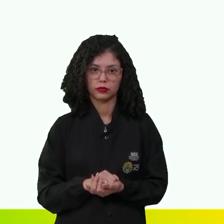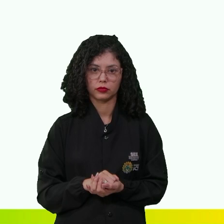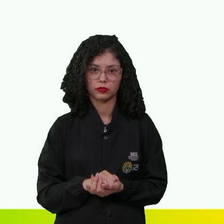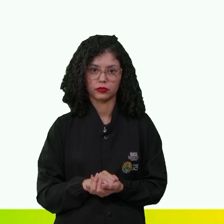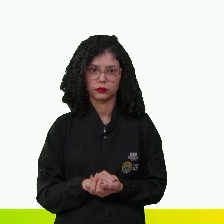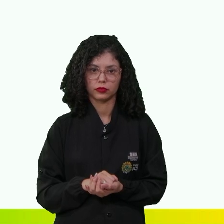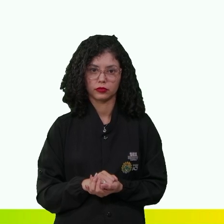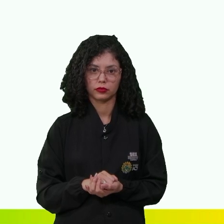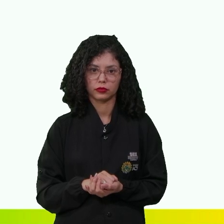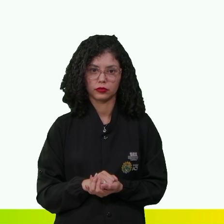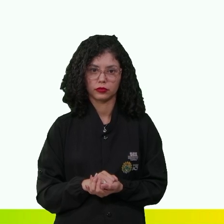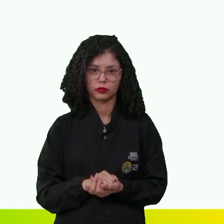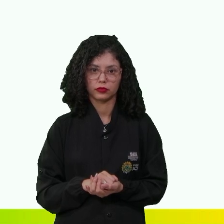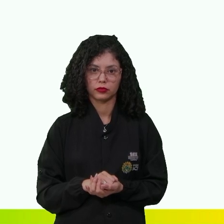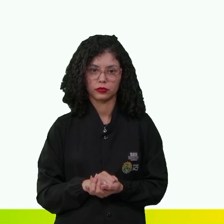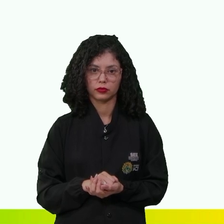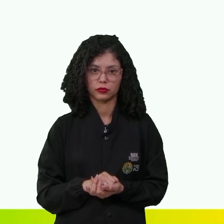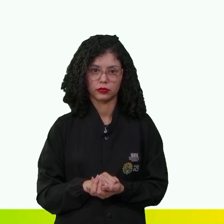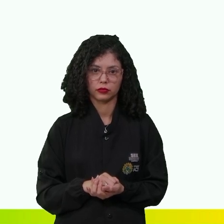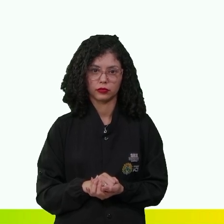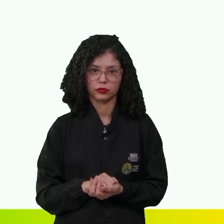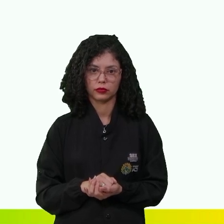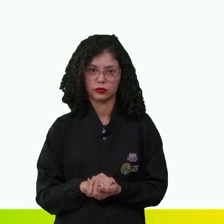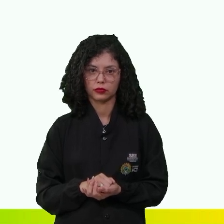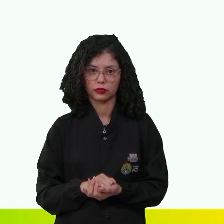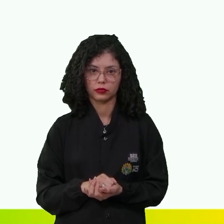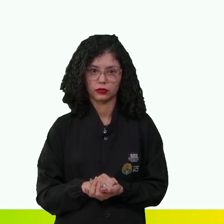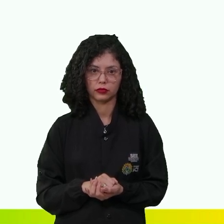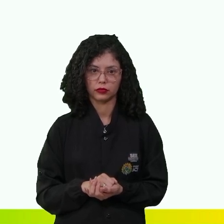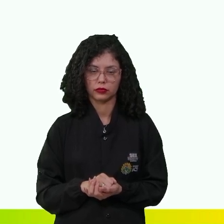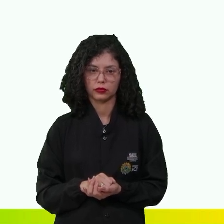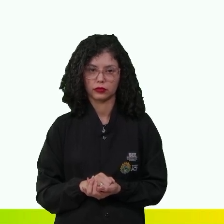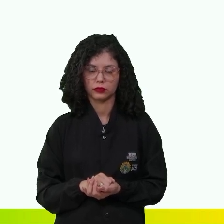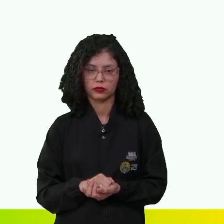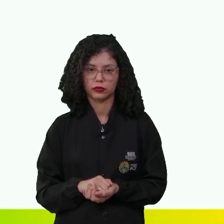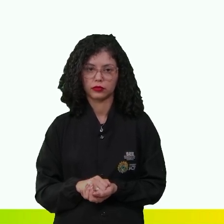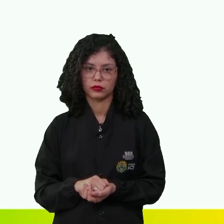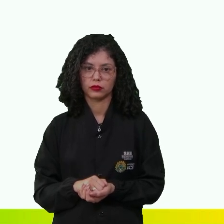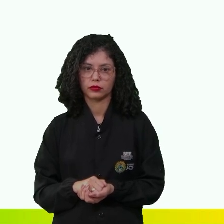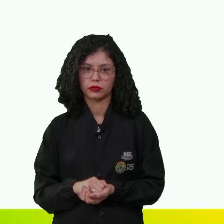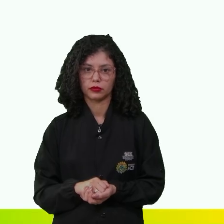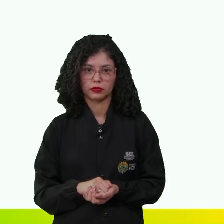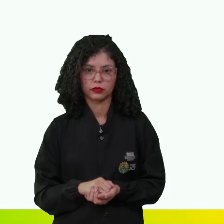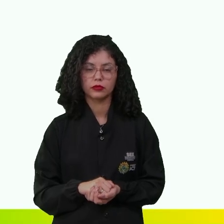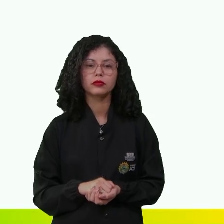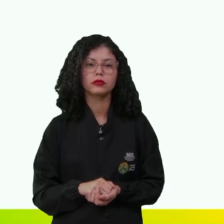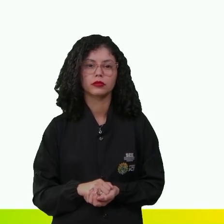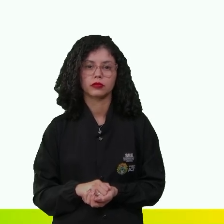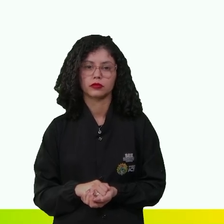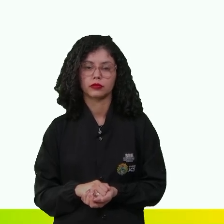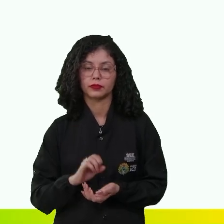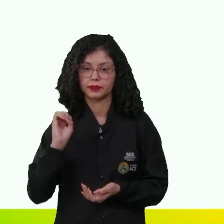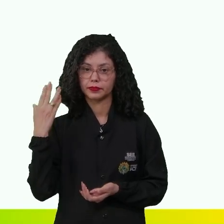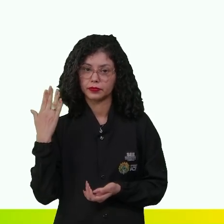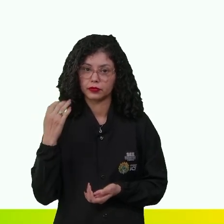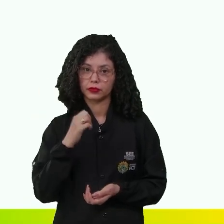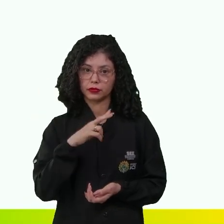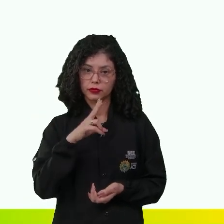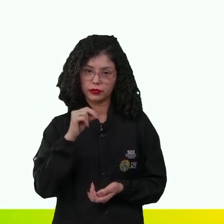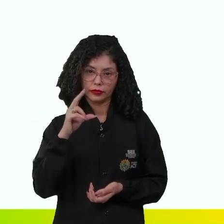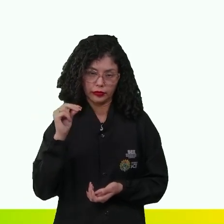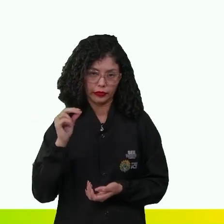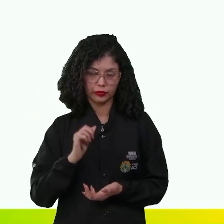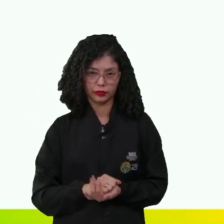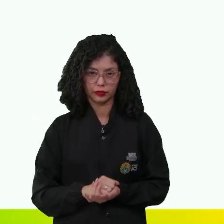675, pessoal. Perdão. 675. Não tem a vírgula, tá? A vírgula vem aqui. No caso do